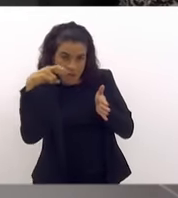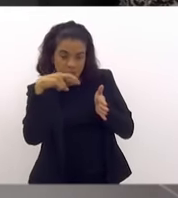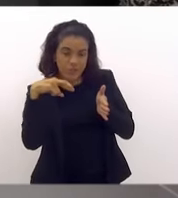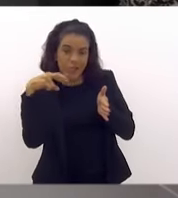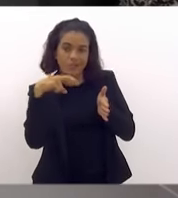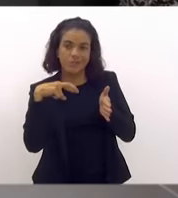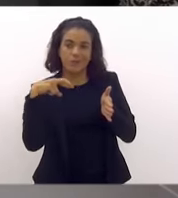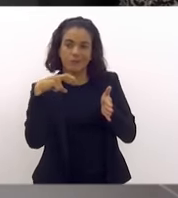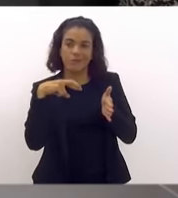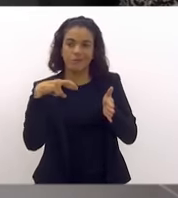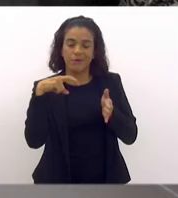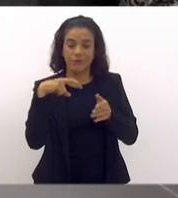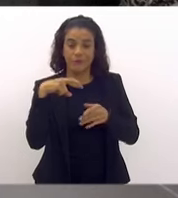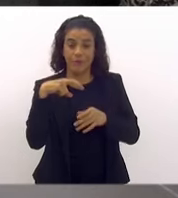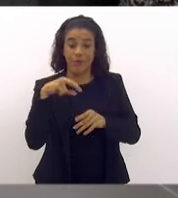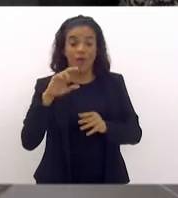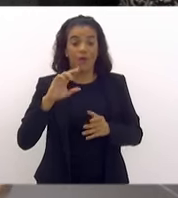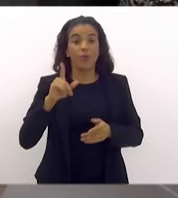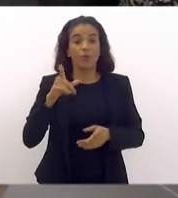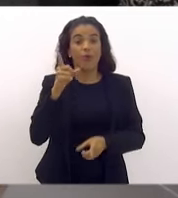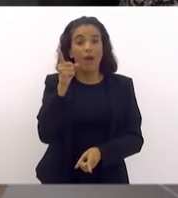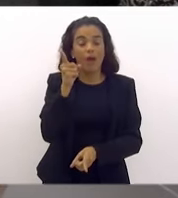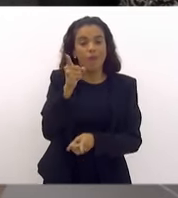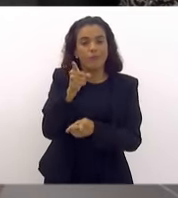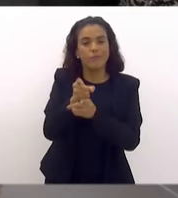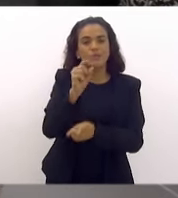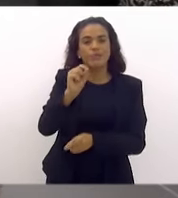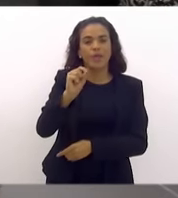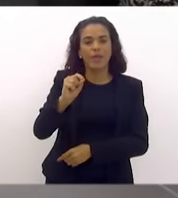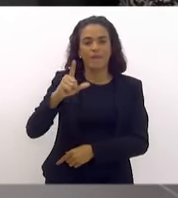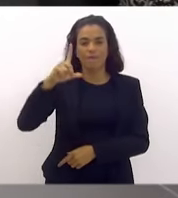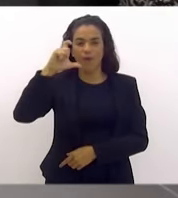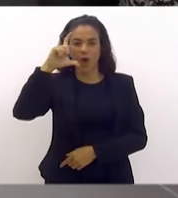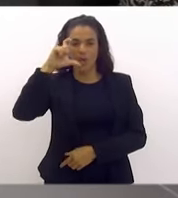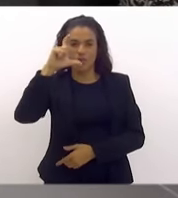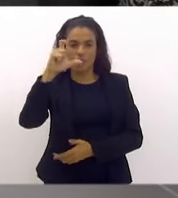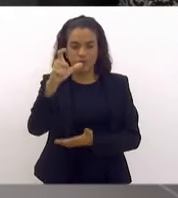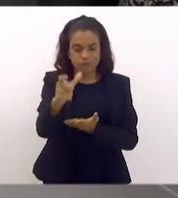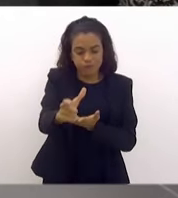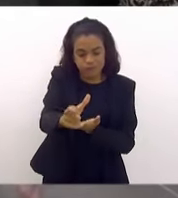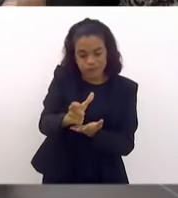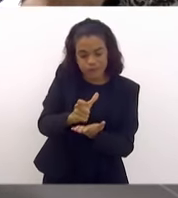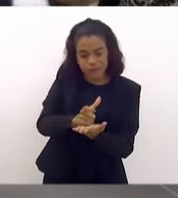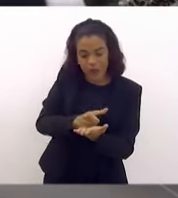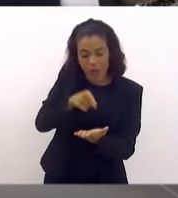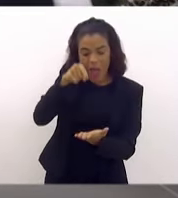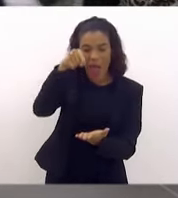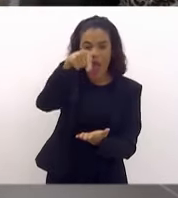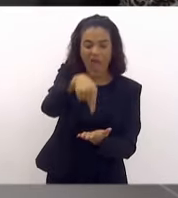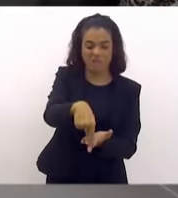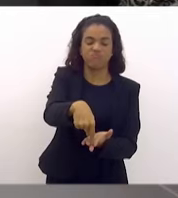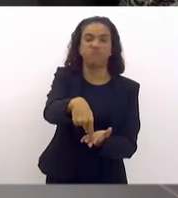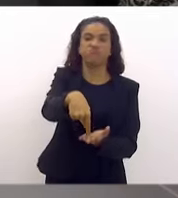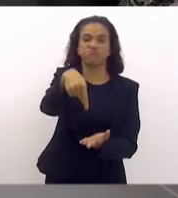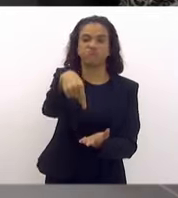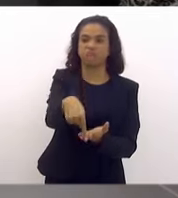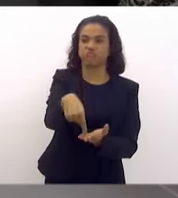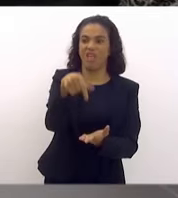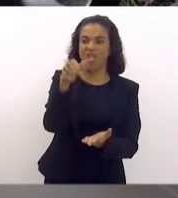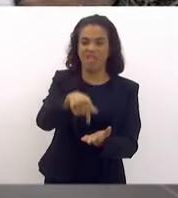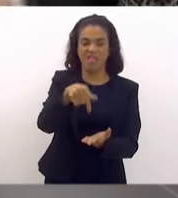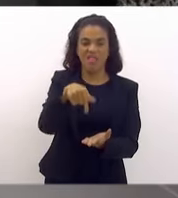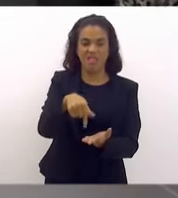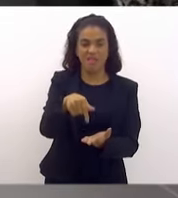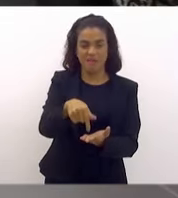investigação quando ocorre um reconhecimento fotográfico lá na frente ou seja depois que o